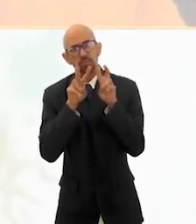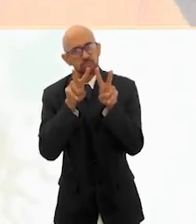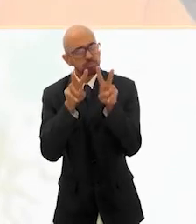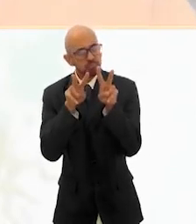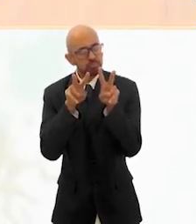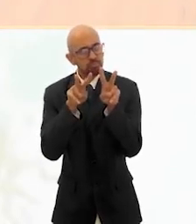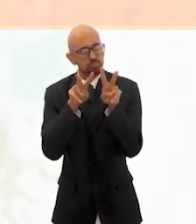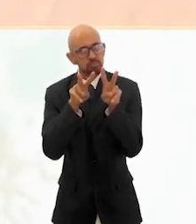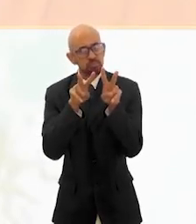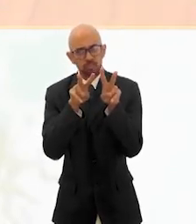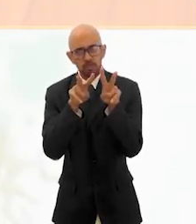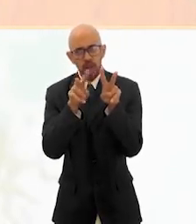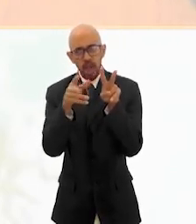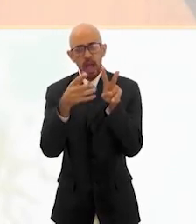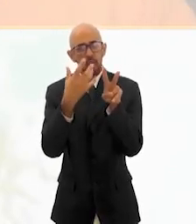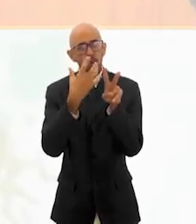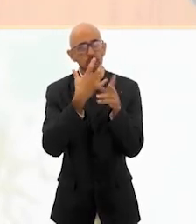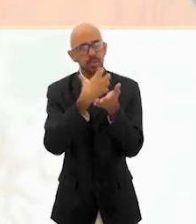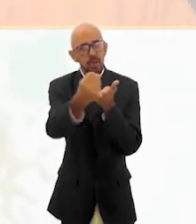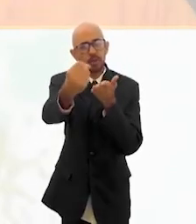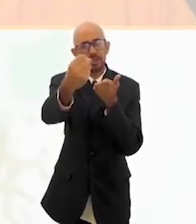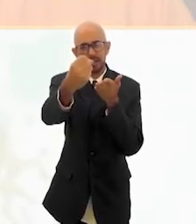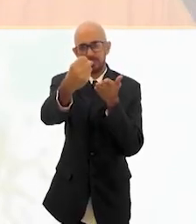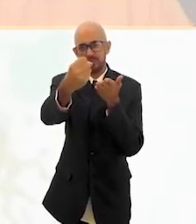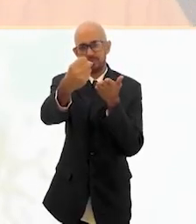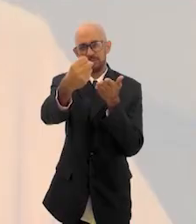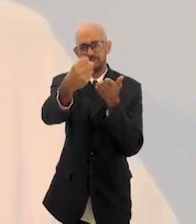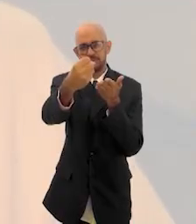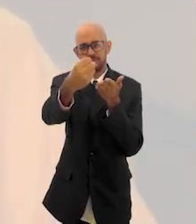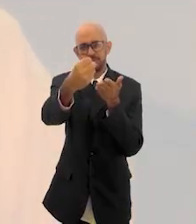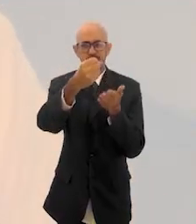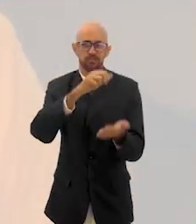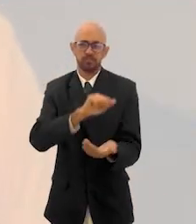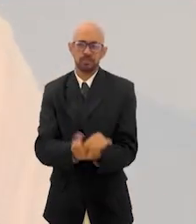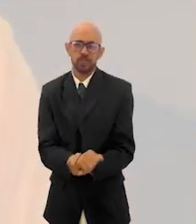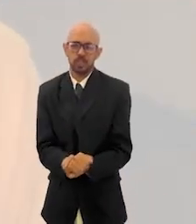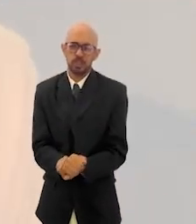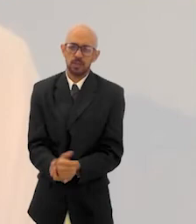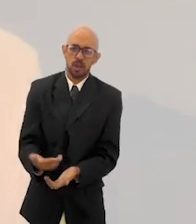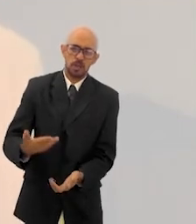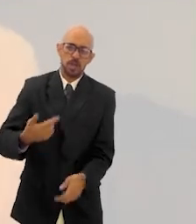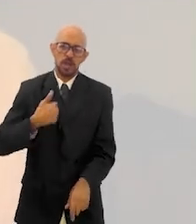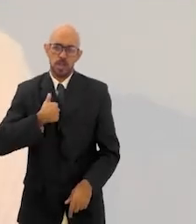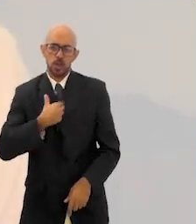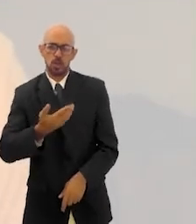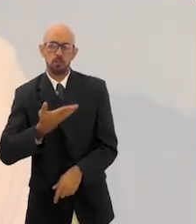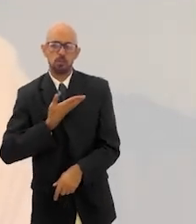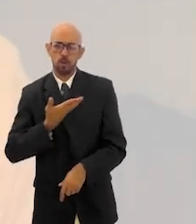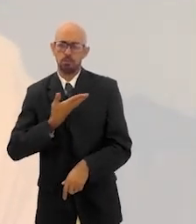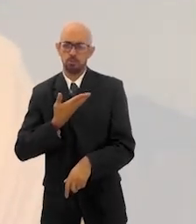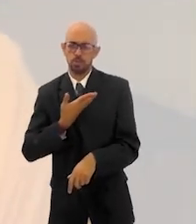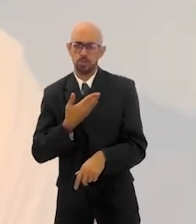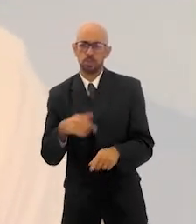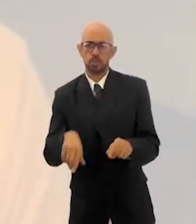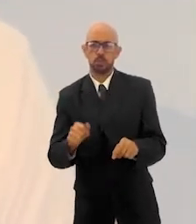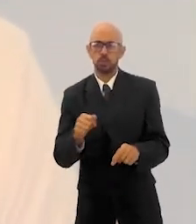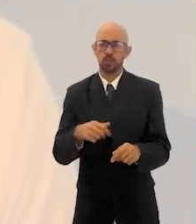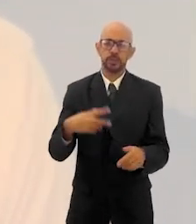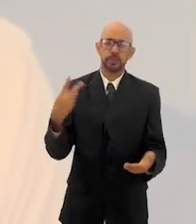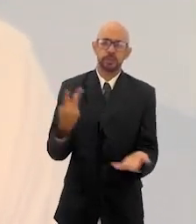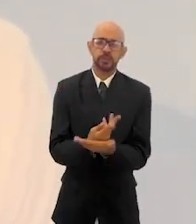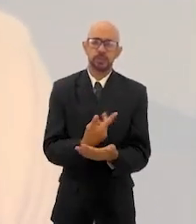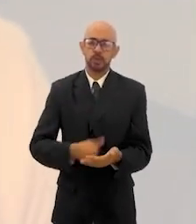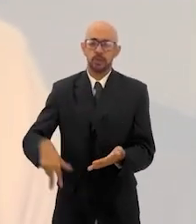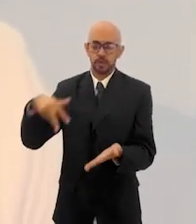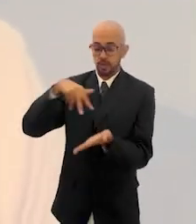foi capturado. e fui capturado, e eu estava lá, tava eu, mais uns amigos, estava com a Amada também, e do